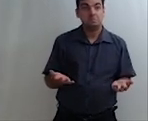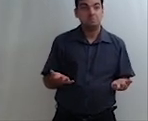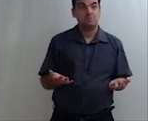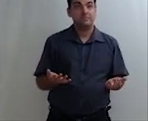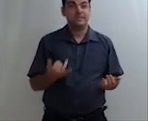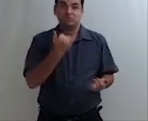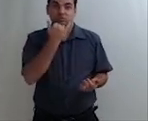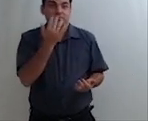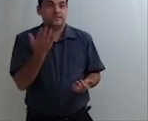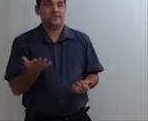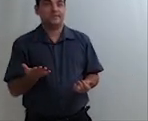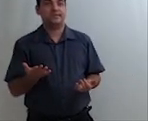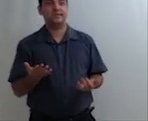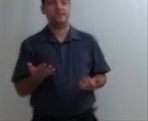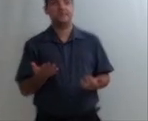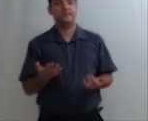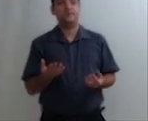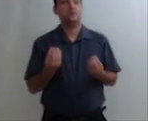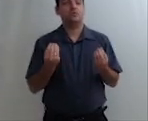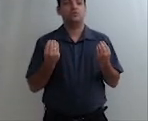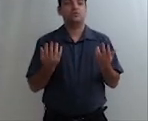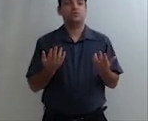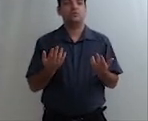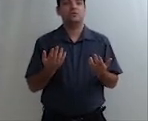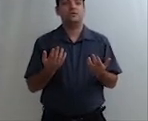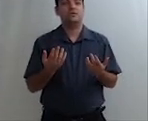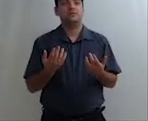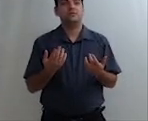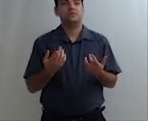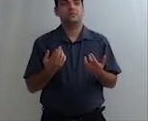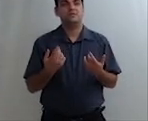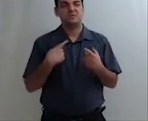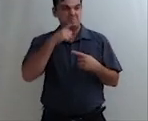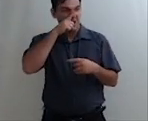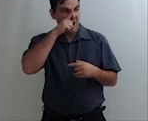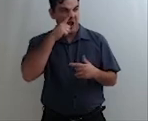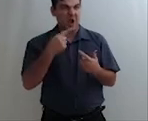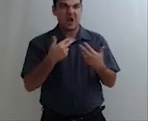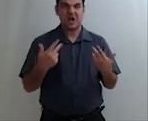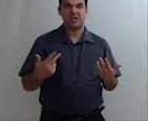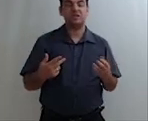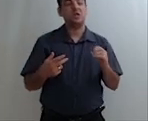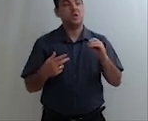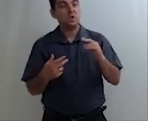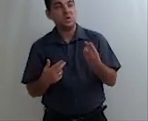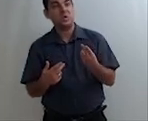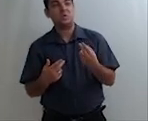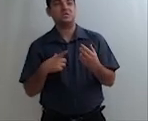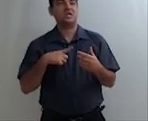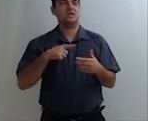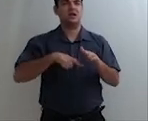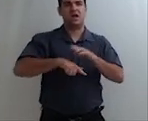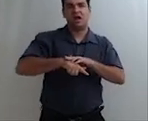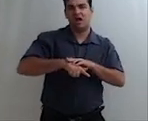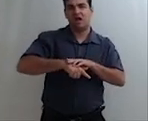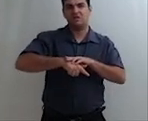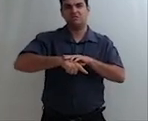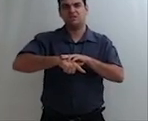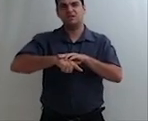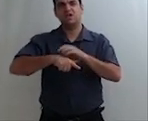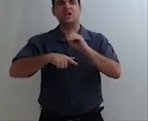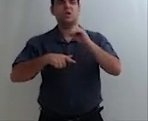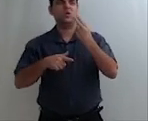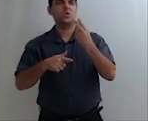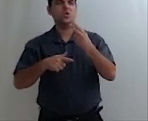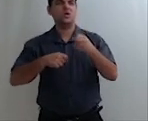respeito suporte idôneo de gravidade concreta para o crime não vejo indicação se usaram arma se essa violência